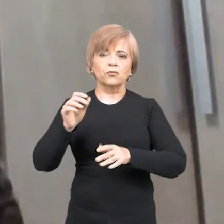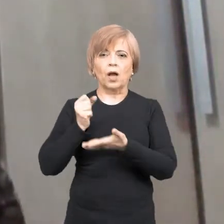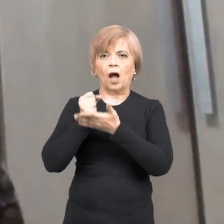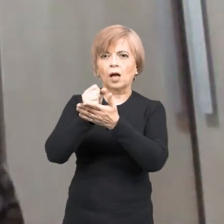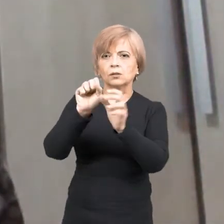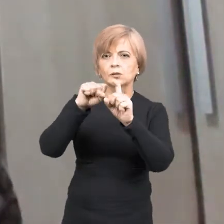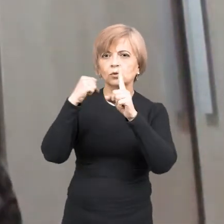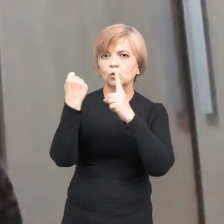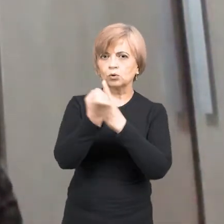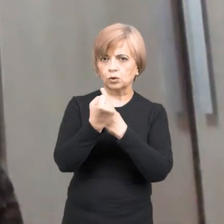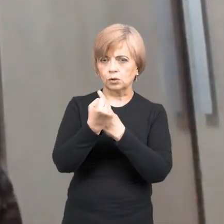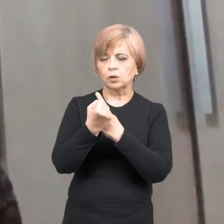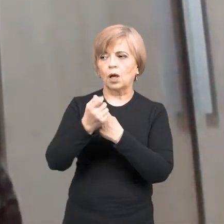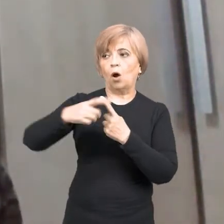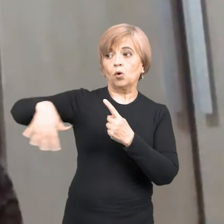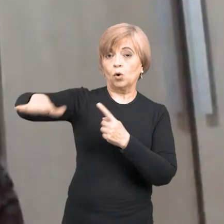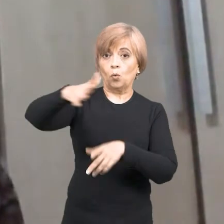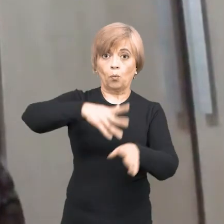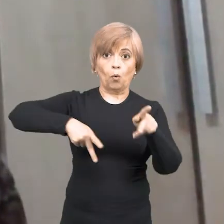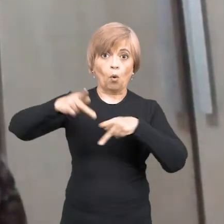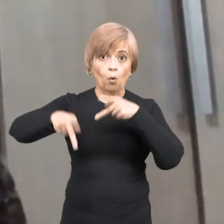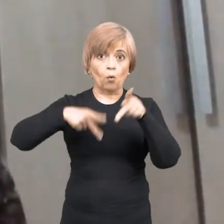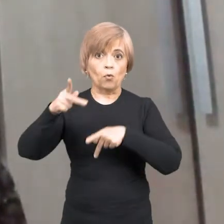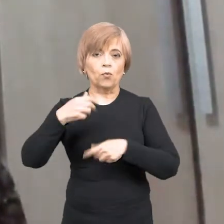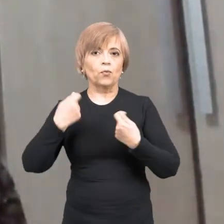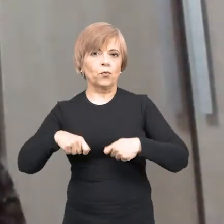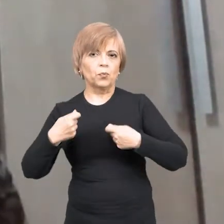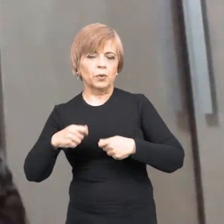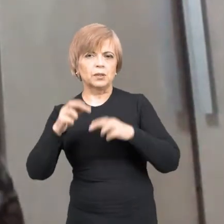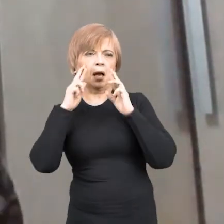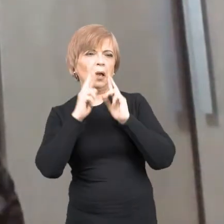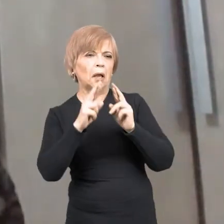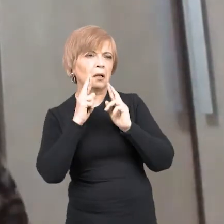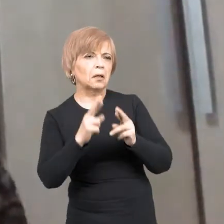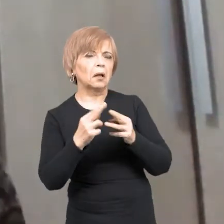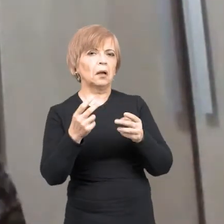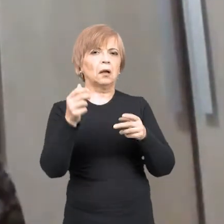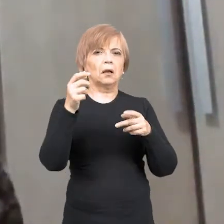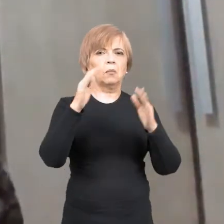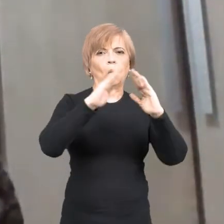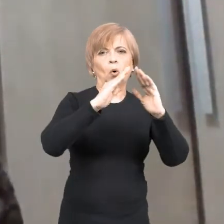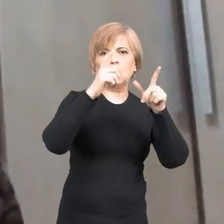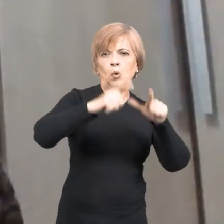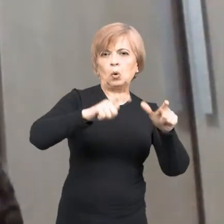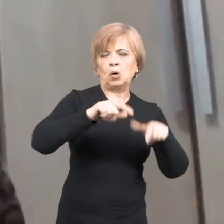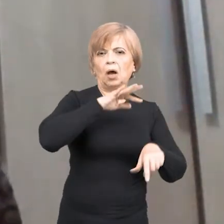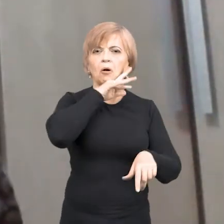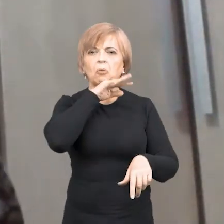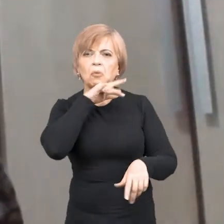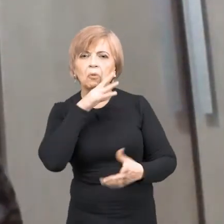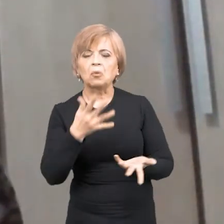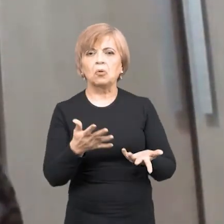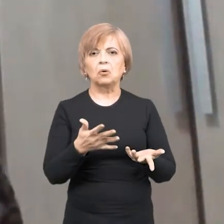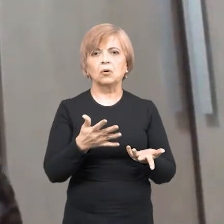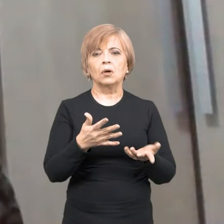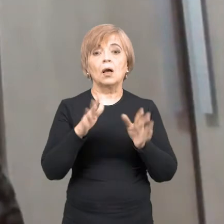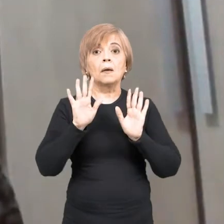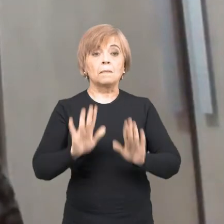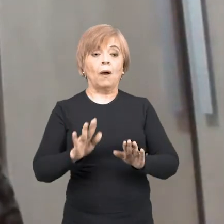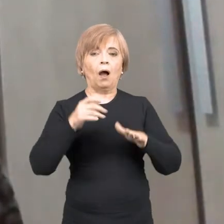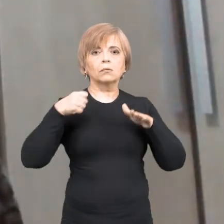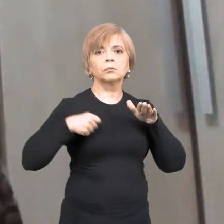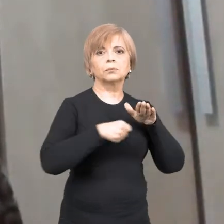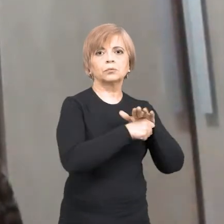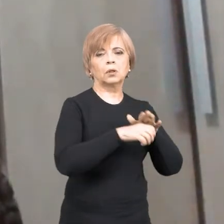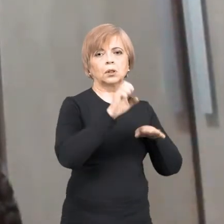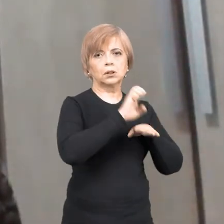vezes a população que necessita reclama das péssimas condições. Não, as condições dos abrigos que